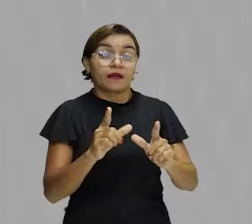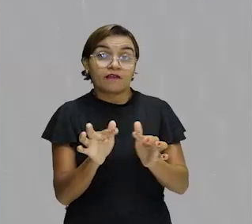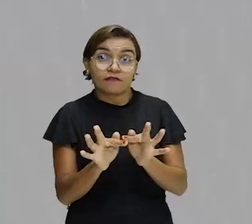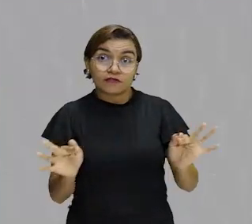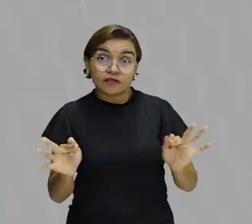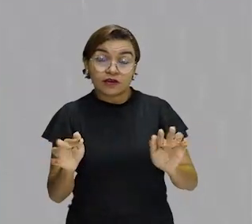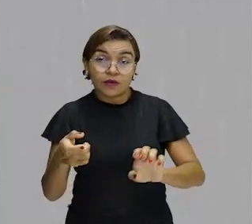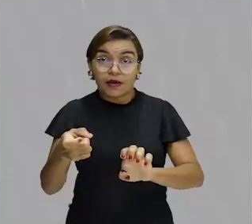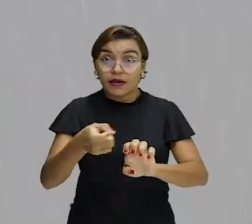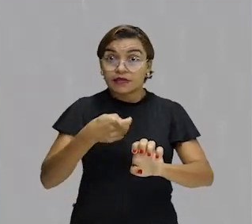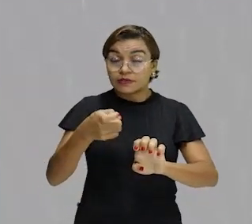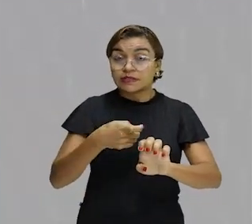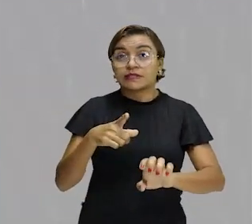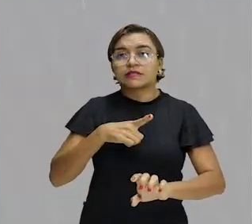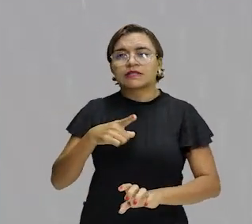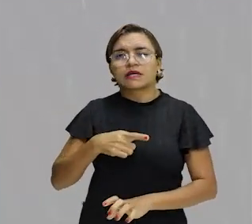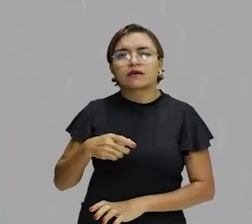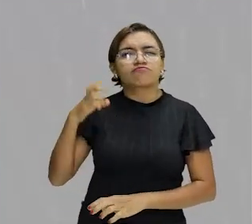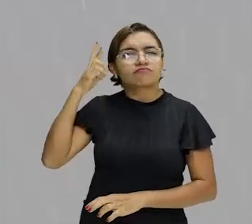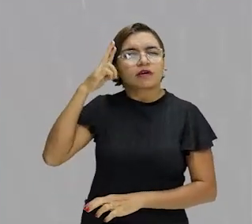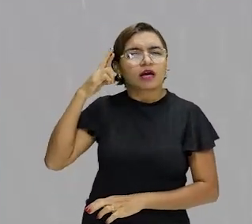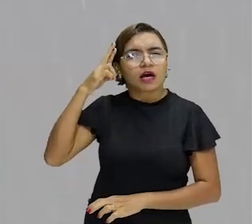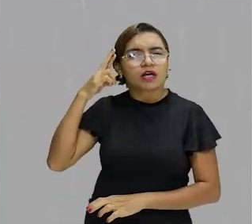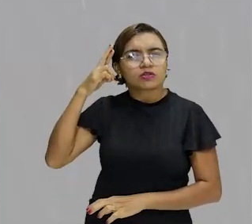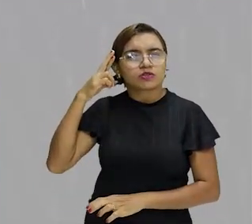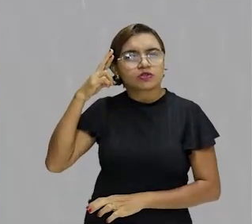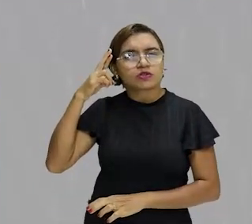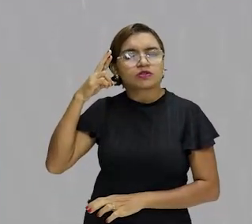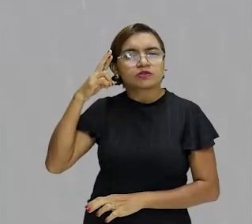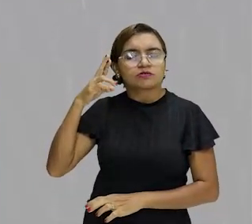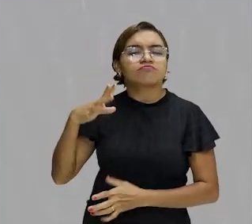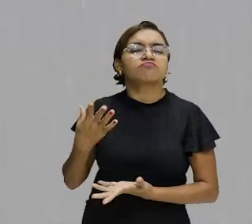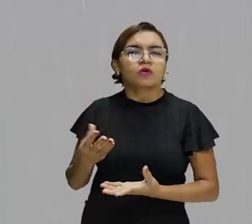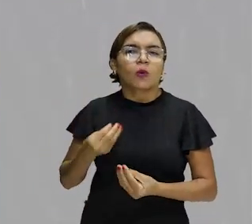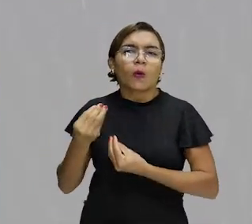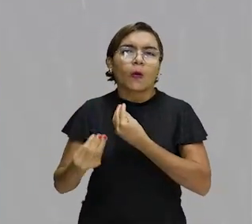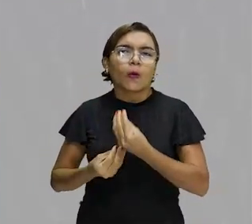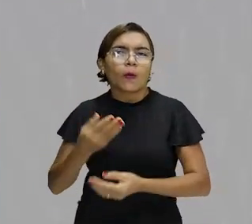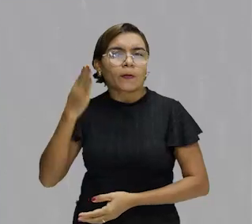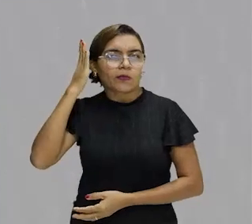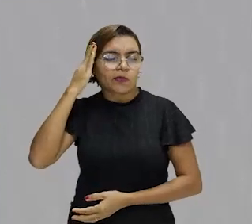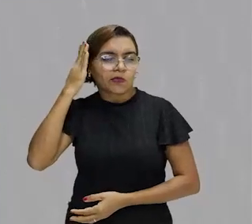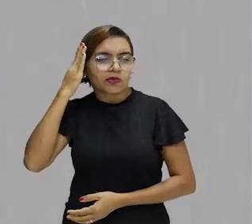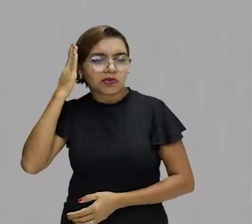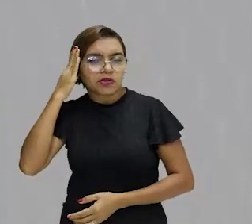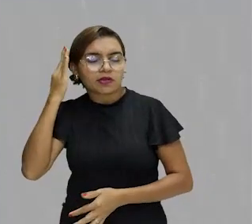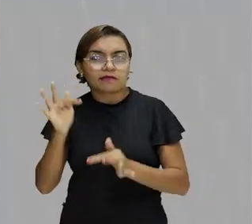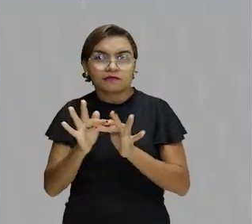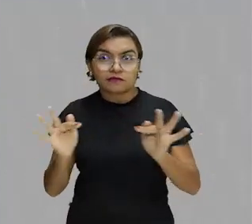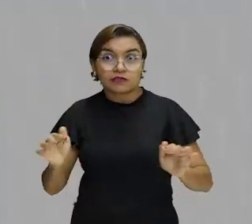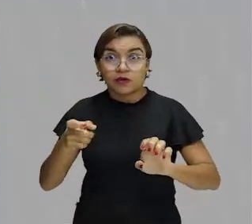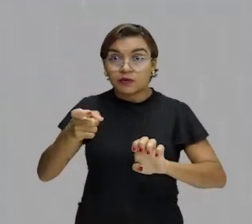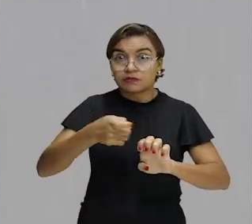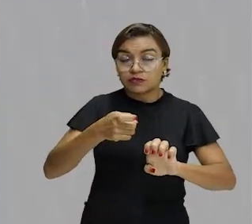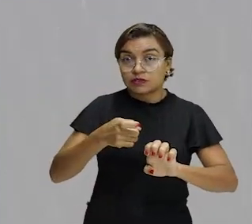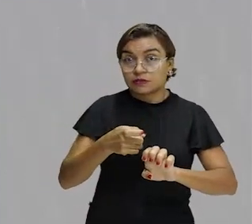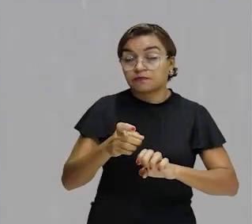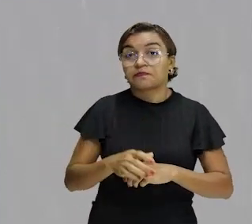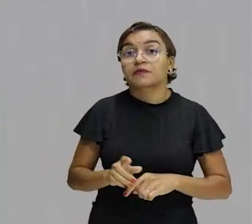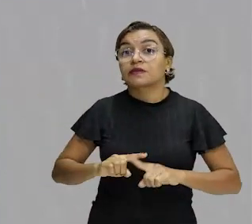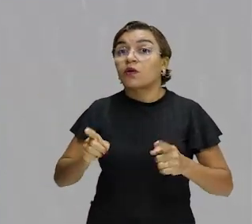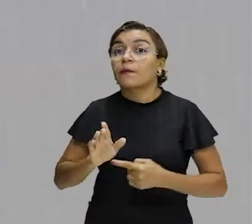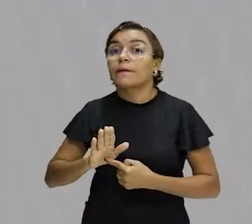disso, nós vimos também exemplos e tudo, e nós trabalhamos as chamadas propriedades operatórias. Para as propriedades